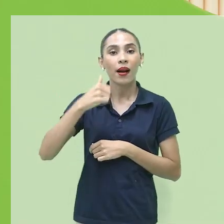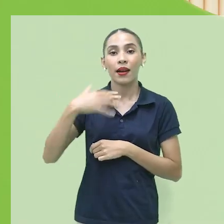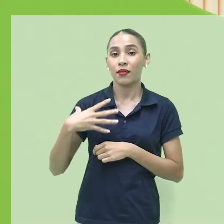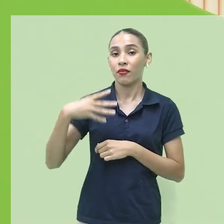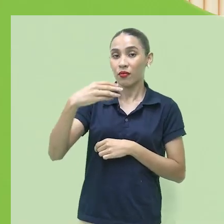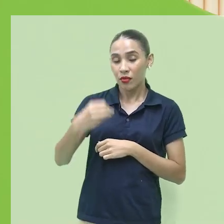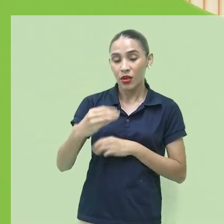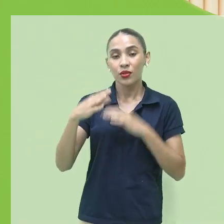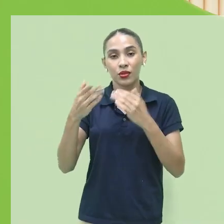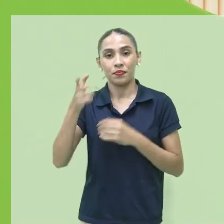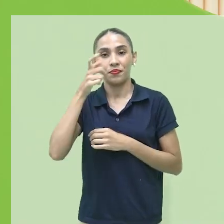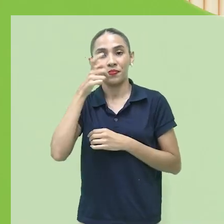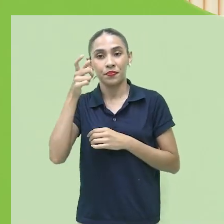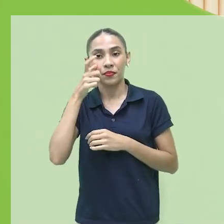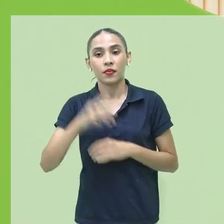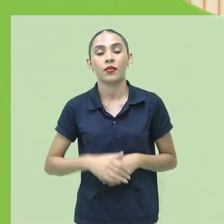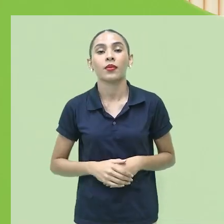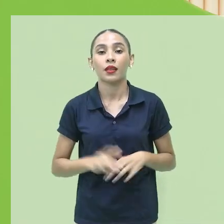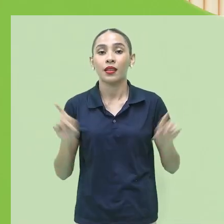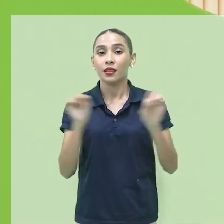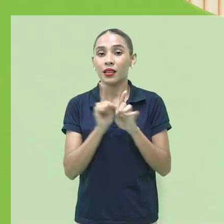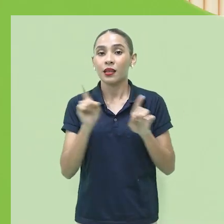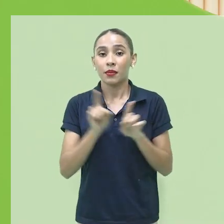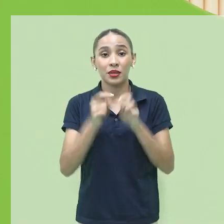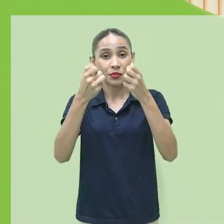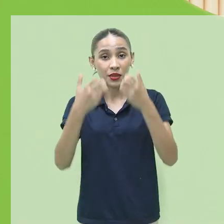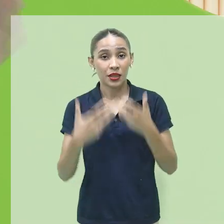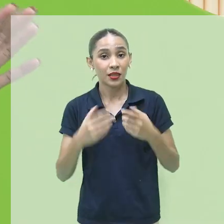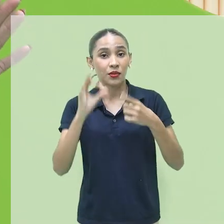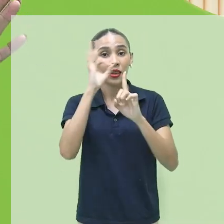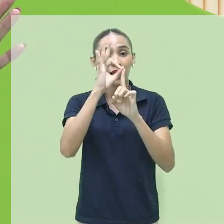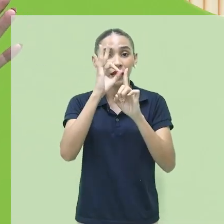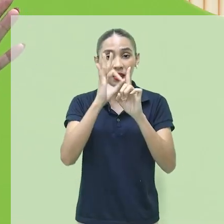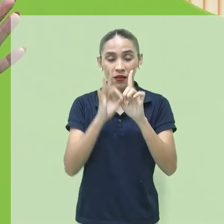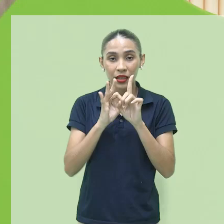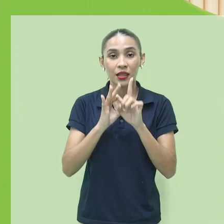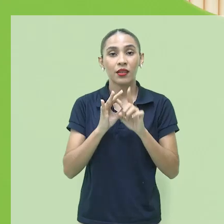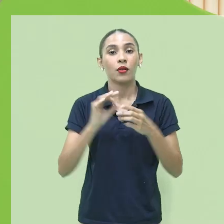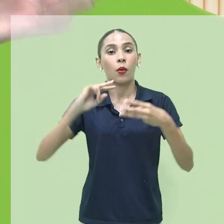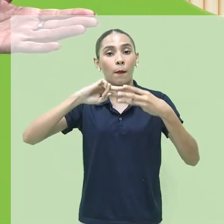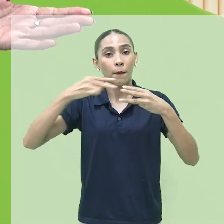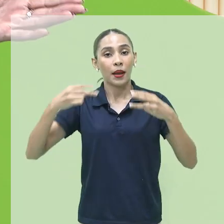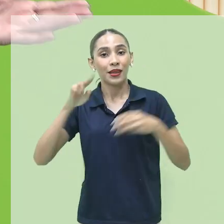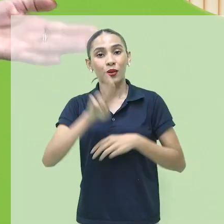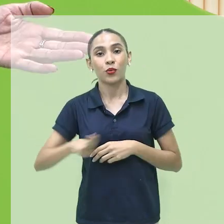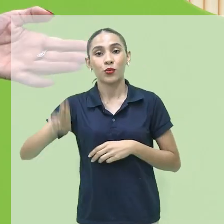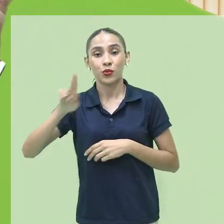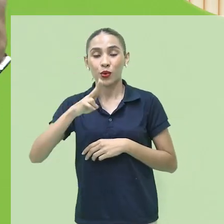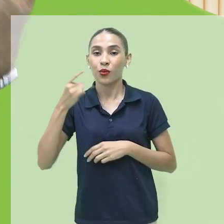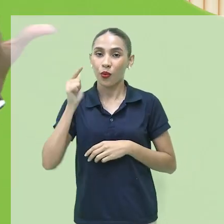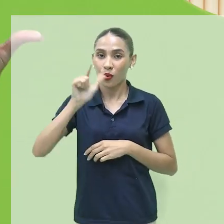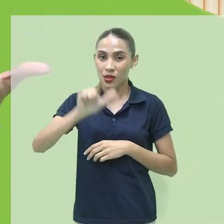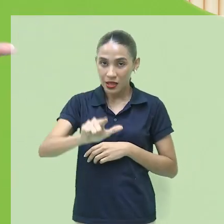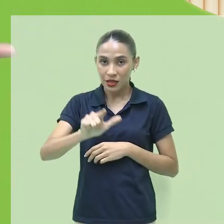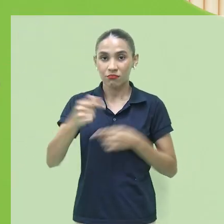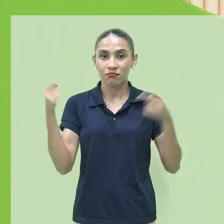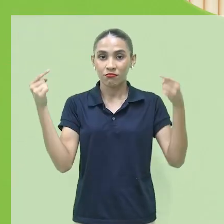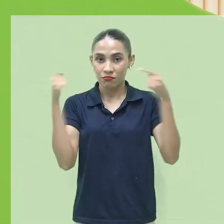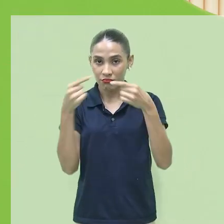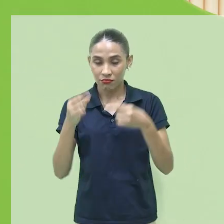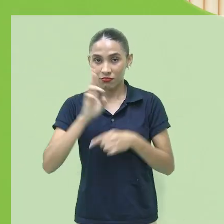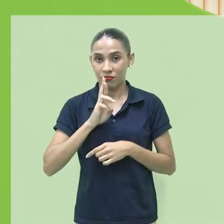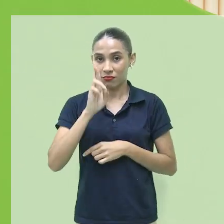essas observações que foram realizadas. E aí, como estamos falando de ervilhas, que foi o que Mendel utilizou para chegar